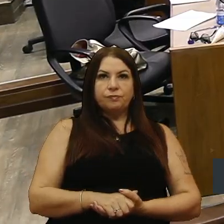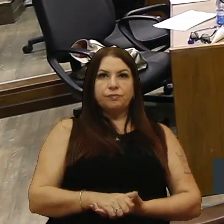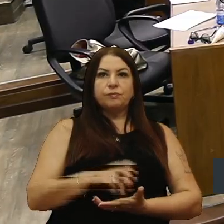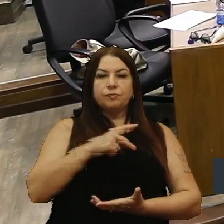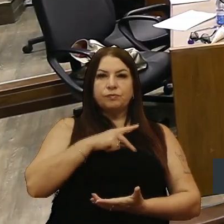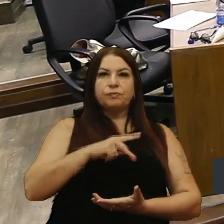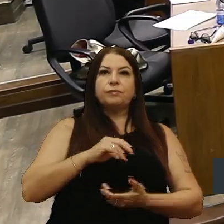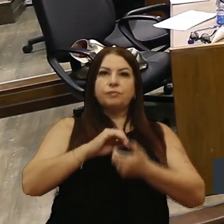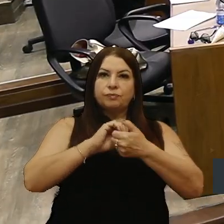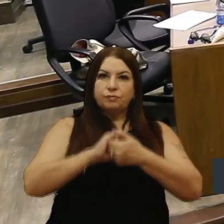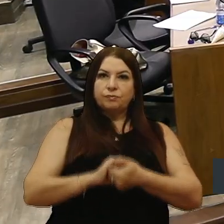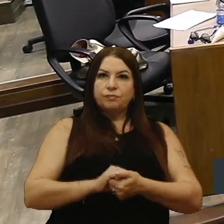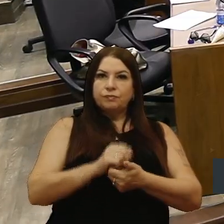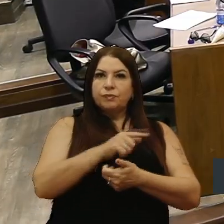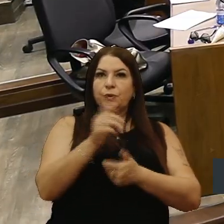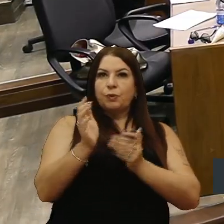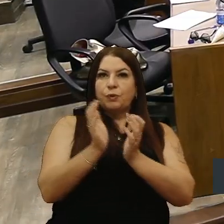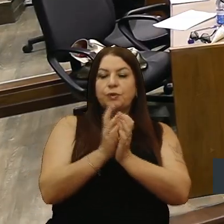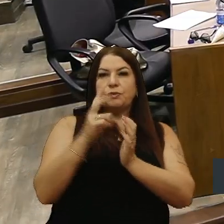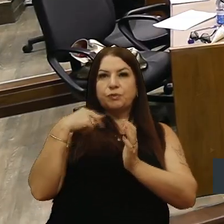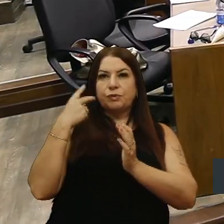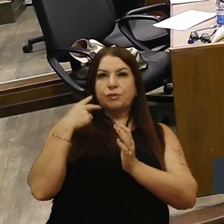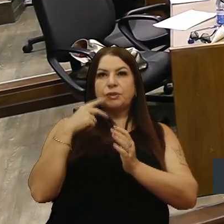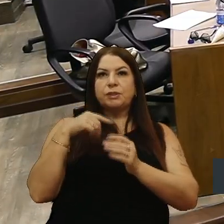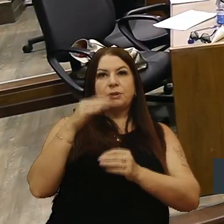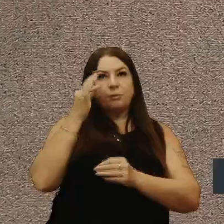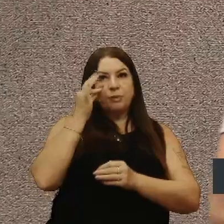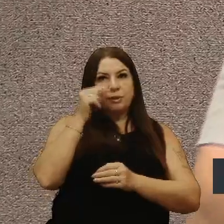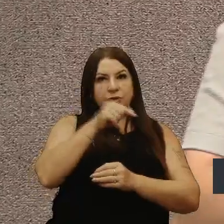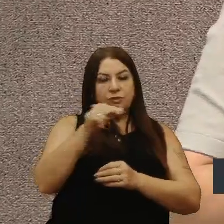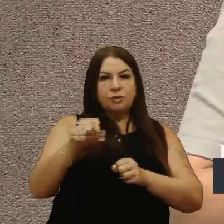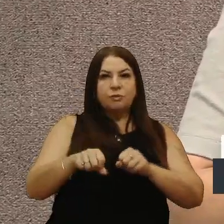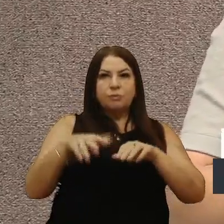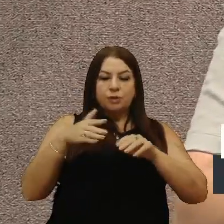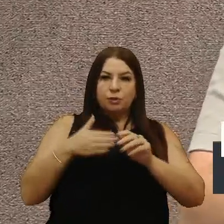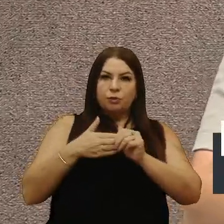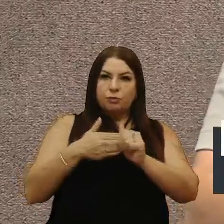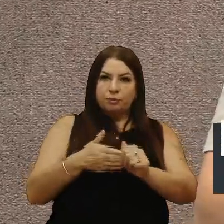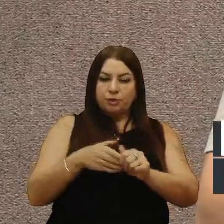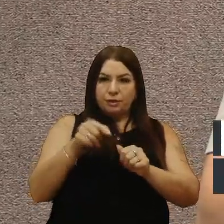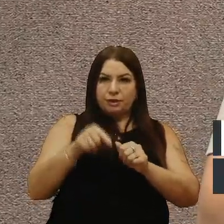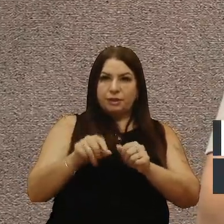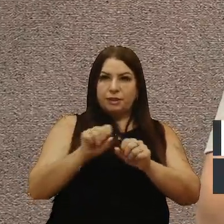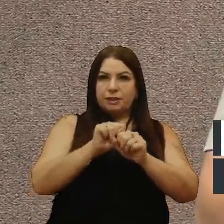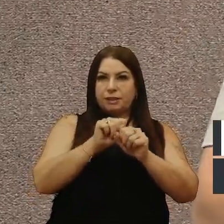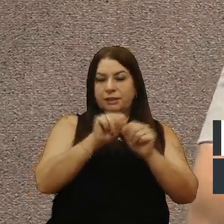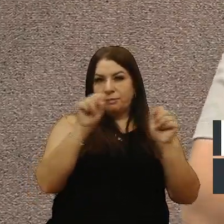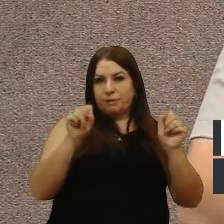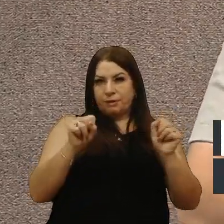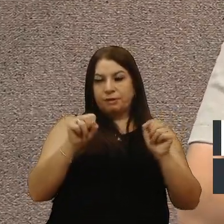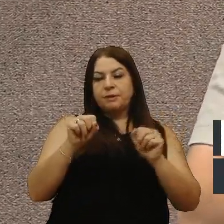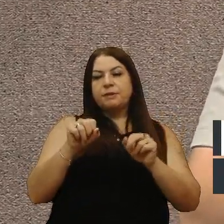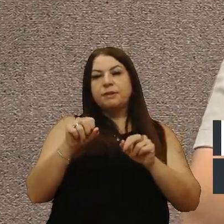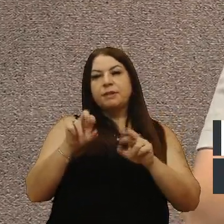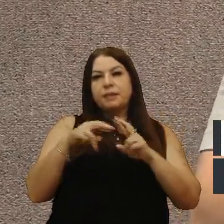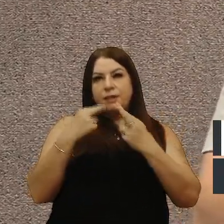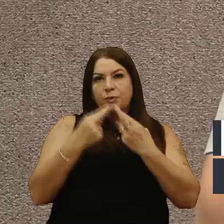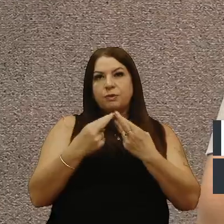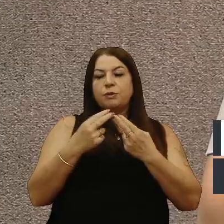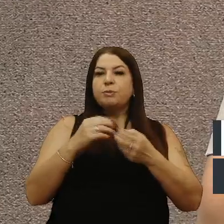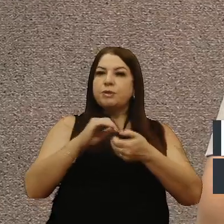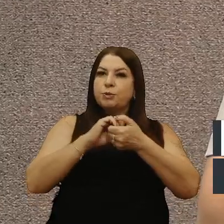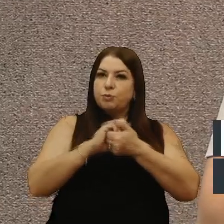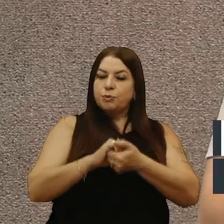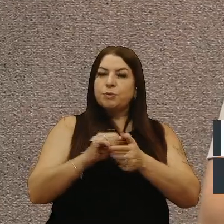Presidente, a minha saudação ao senhor, aos colegas vereadores, a quem se faz presente aqui no nosso plenário, acompanhando esta manhã a sessão ordinária. Minha